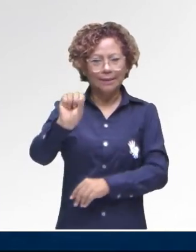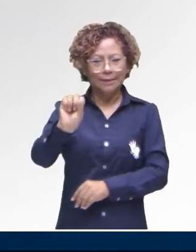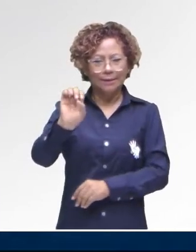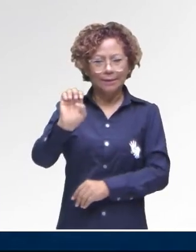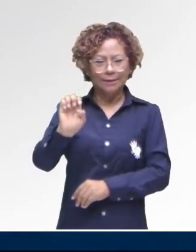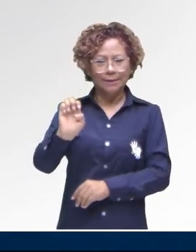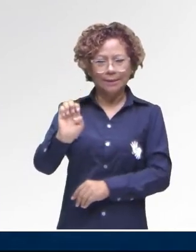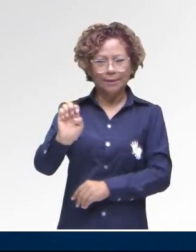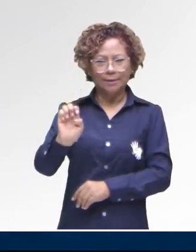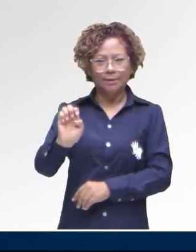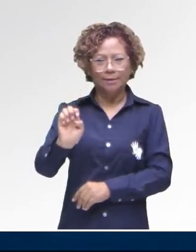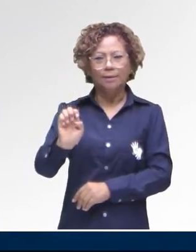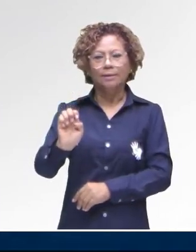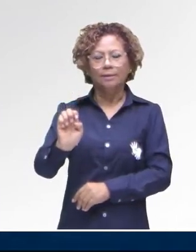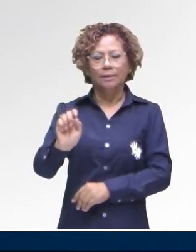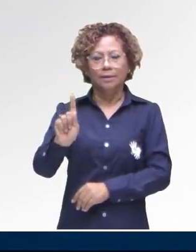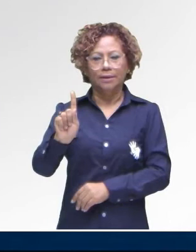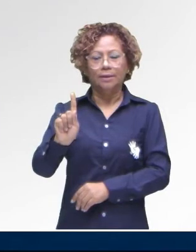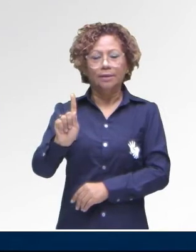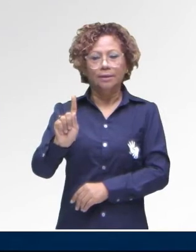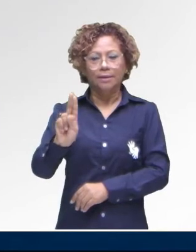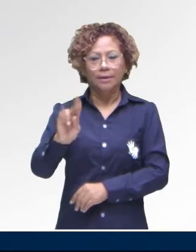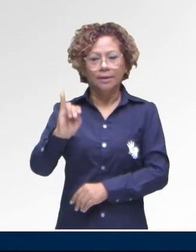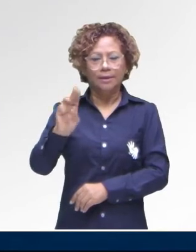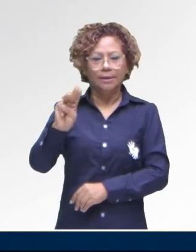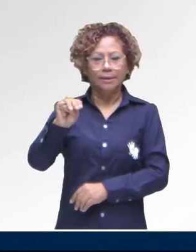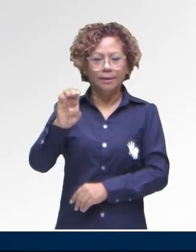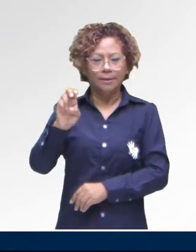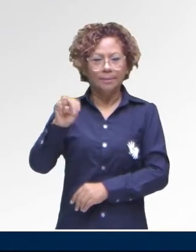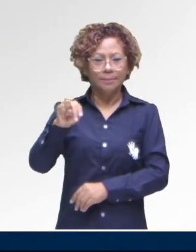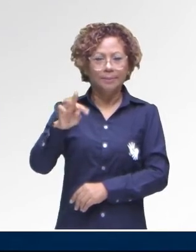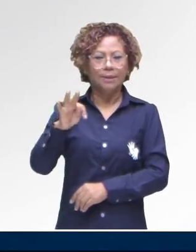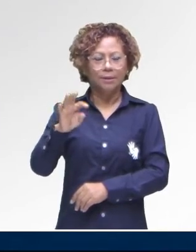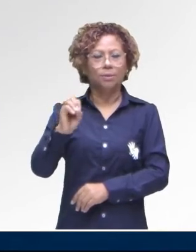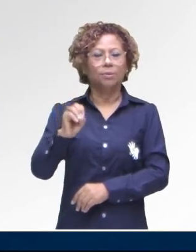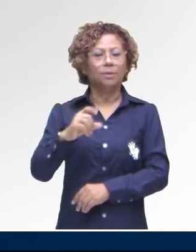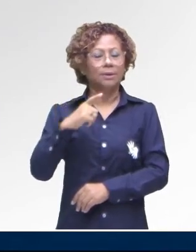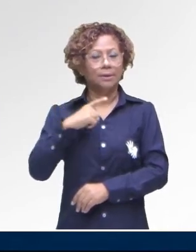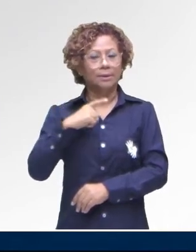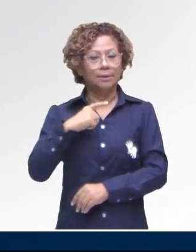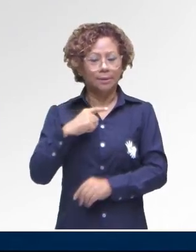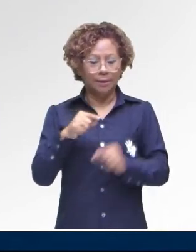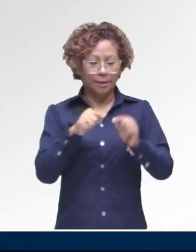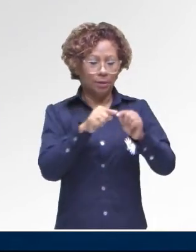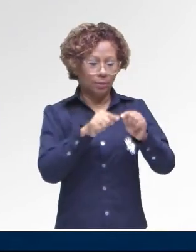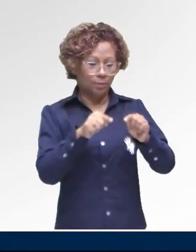começa num ponto e também tem um ponto final. A,